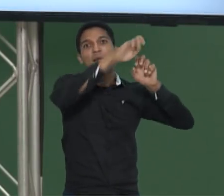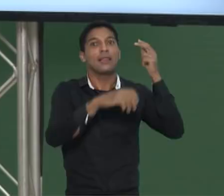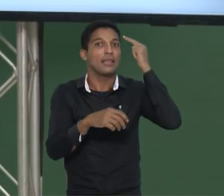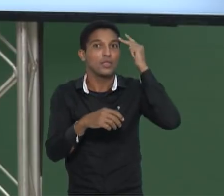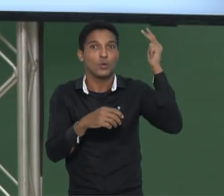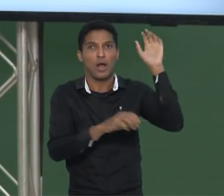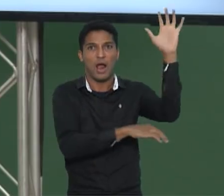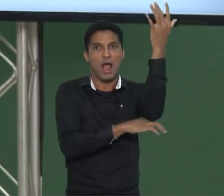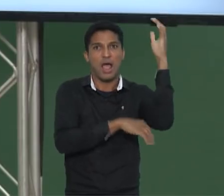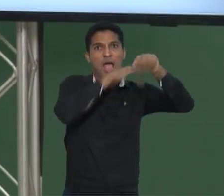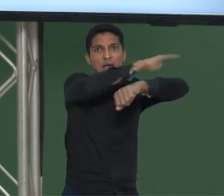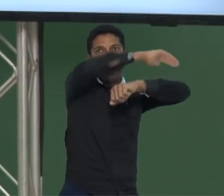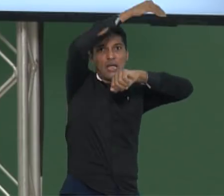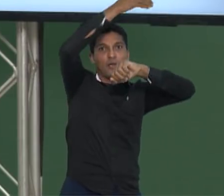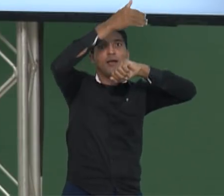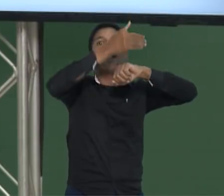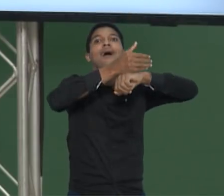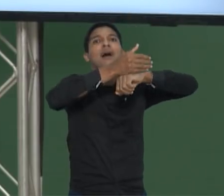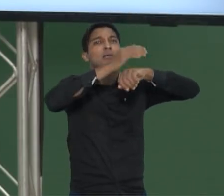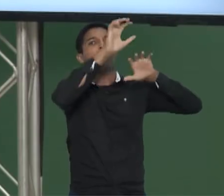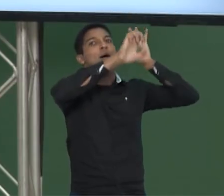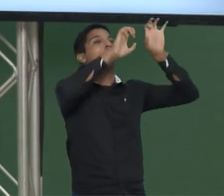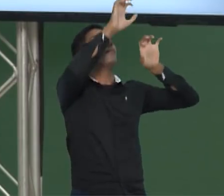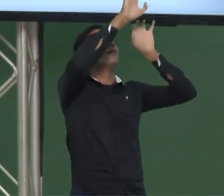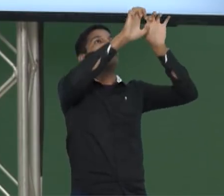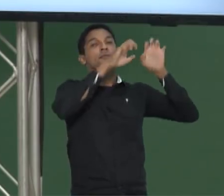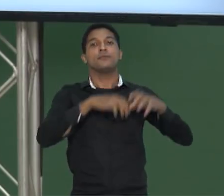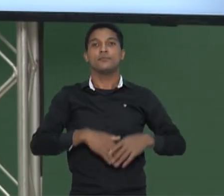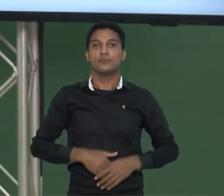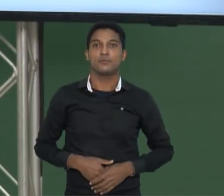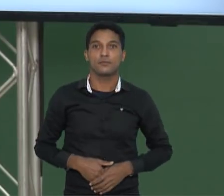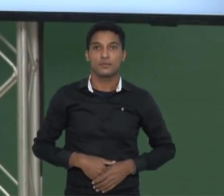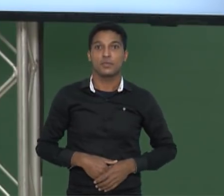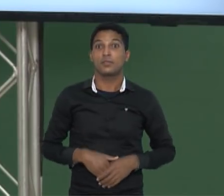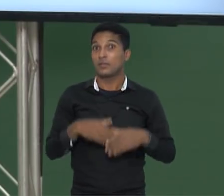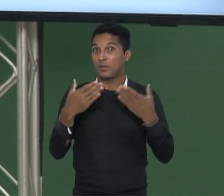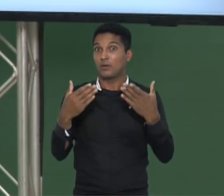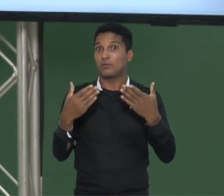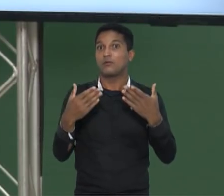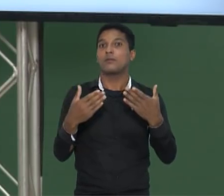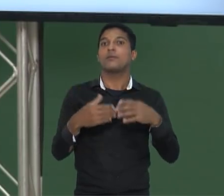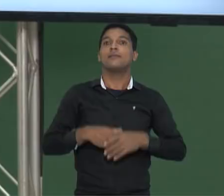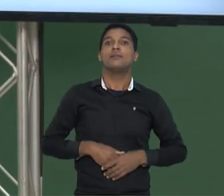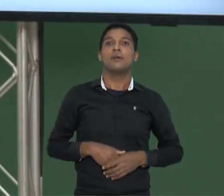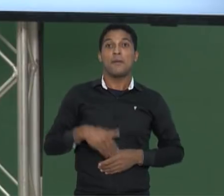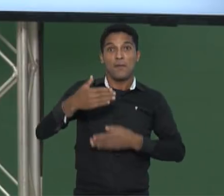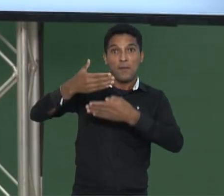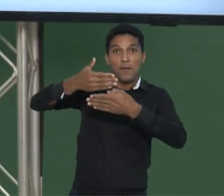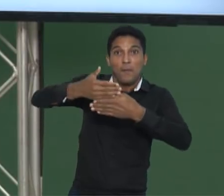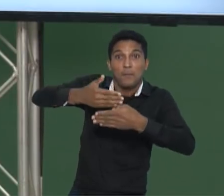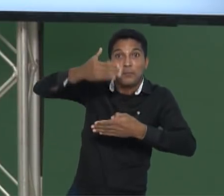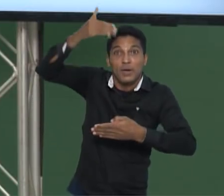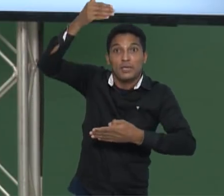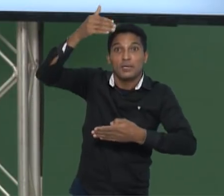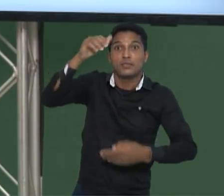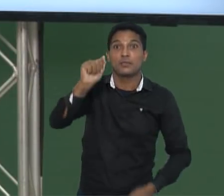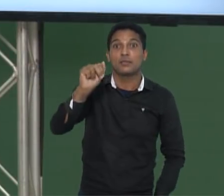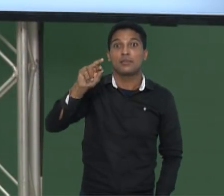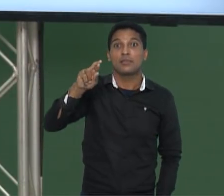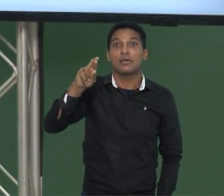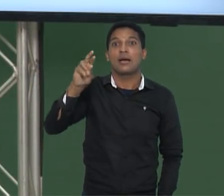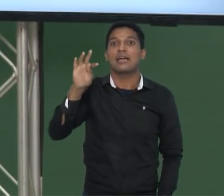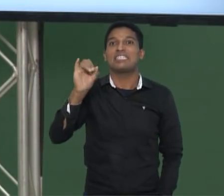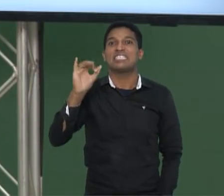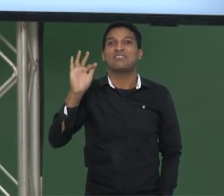eles faziam. Bom, a escalada em parede artificial, ela já se tornou um